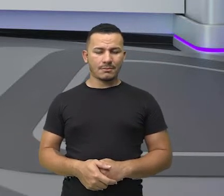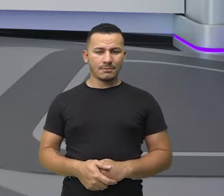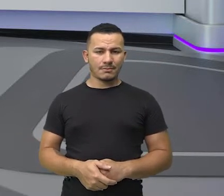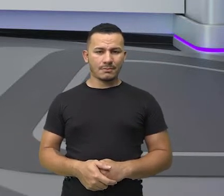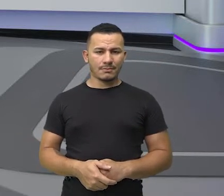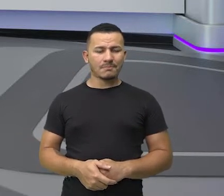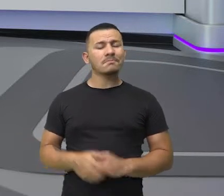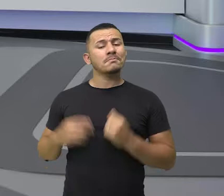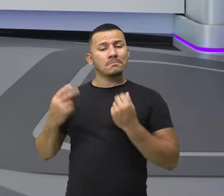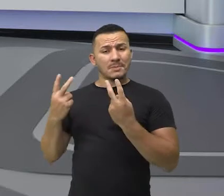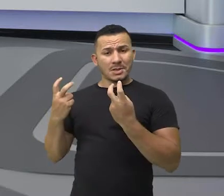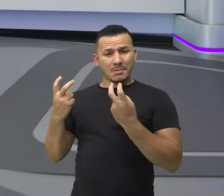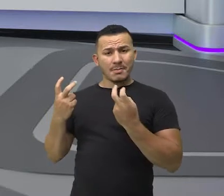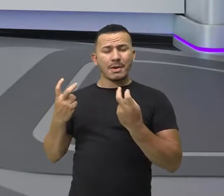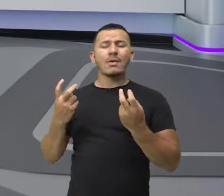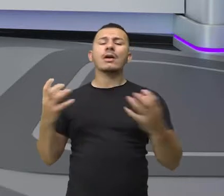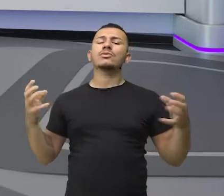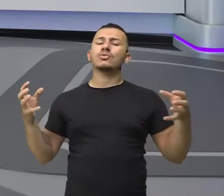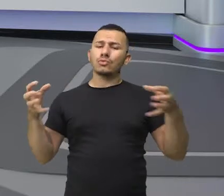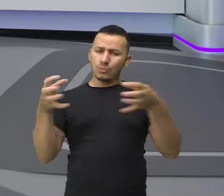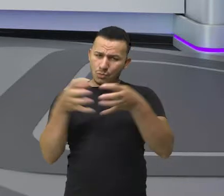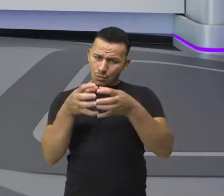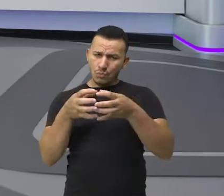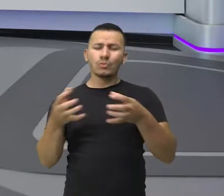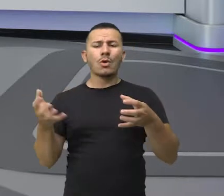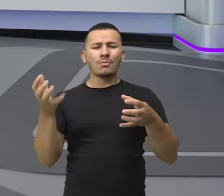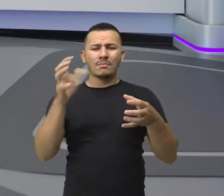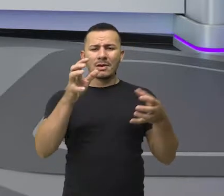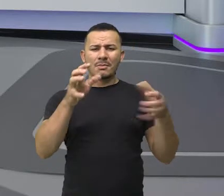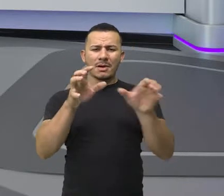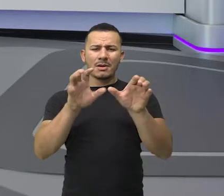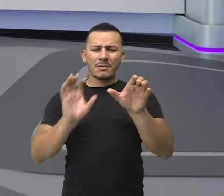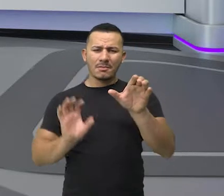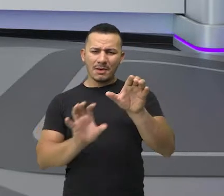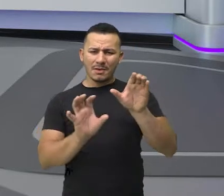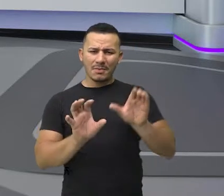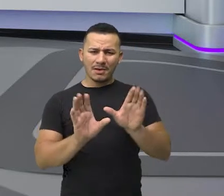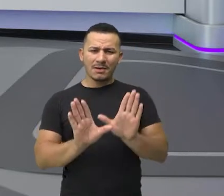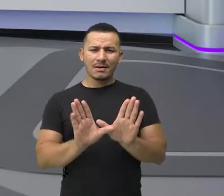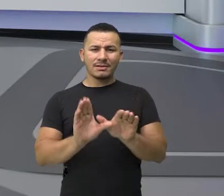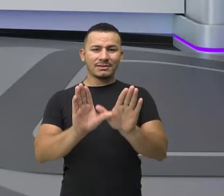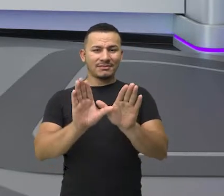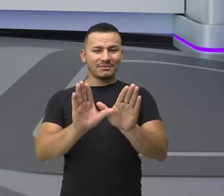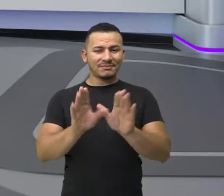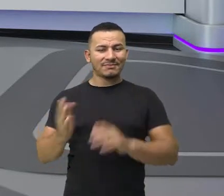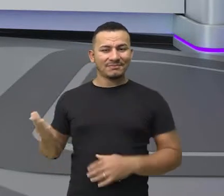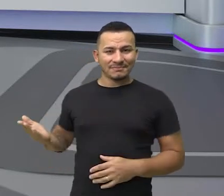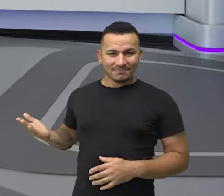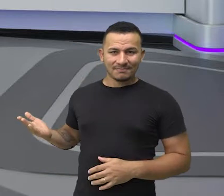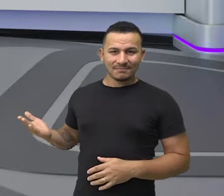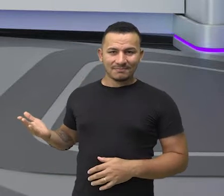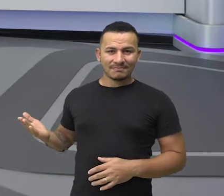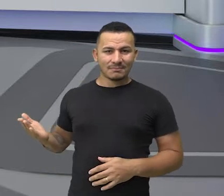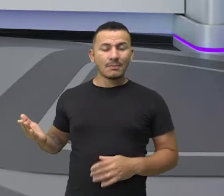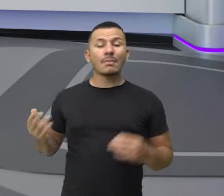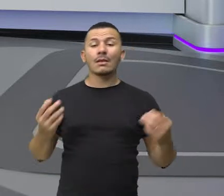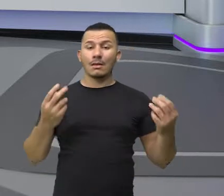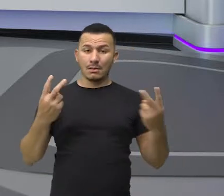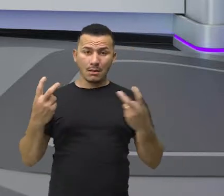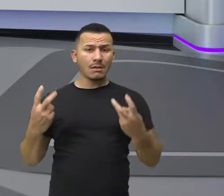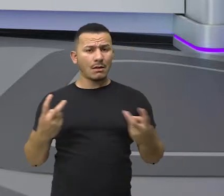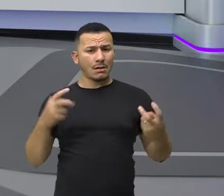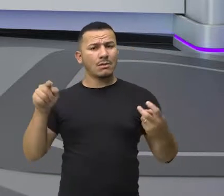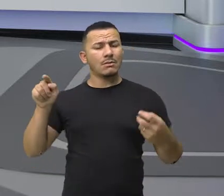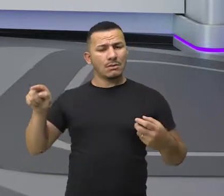Olha que lindo. Junta o desmembramento. Vamos juntar esse desmembramento novamente. Show de bola. Perceberam,